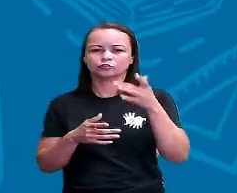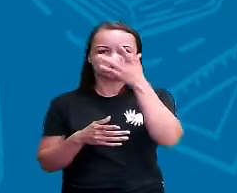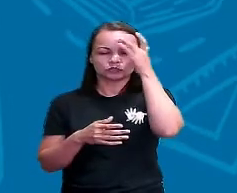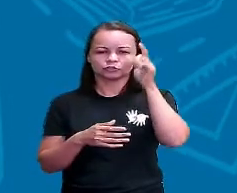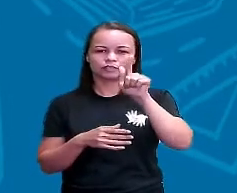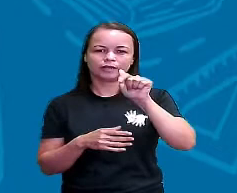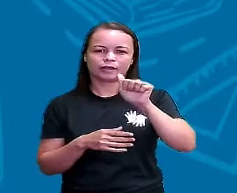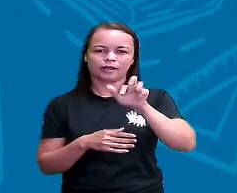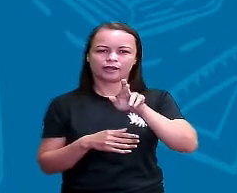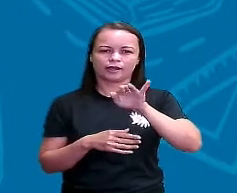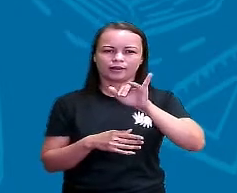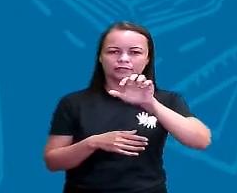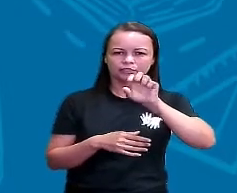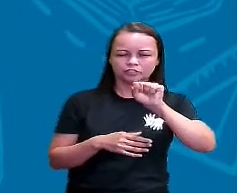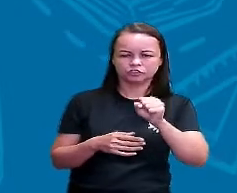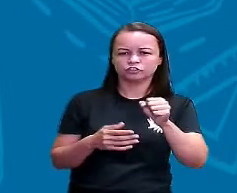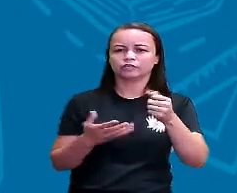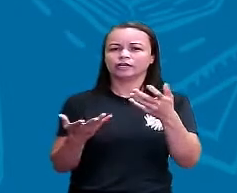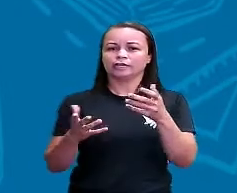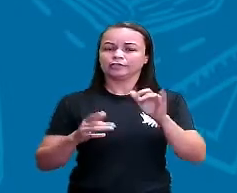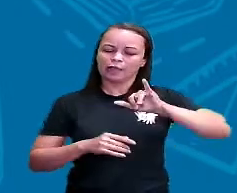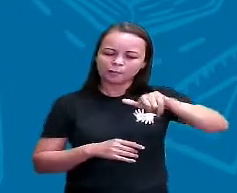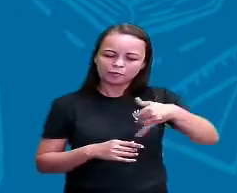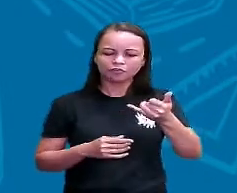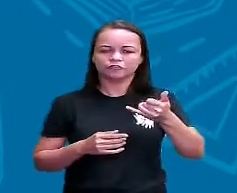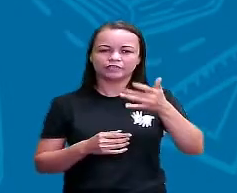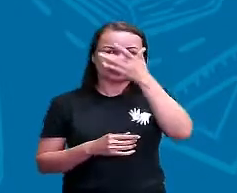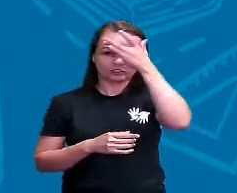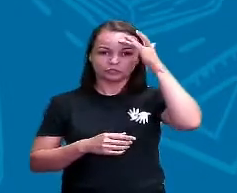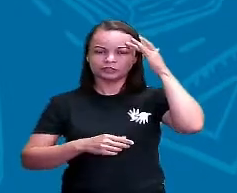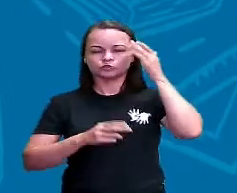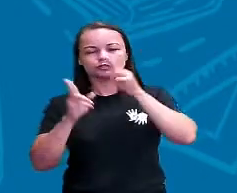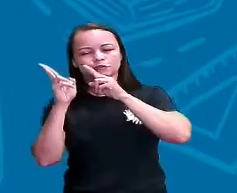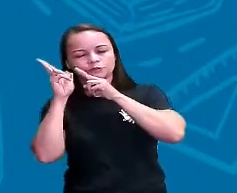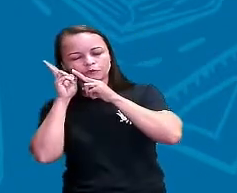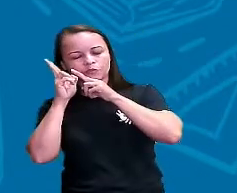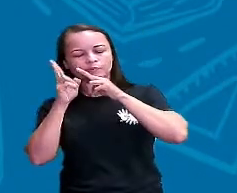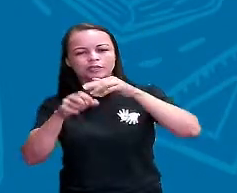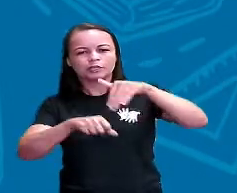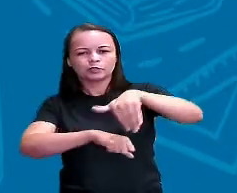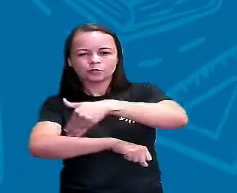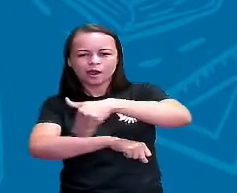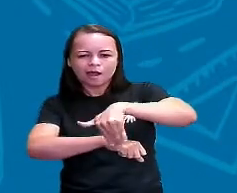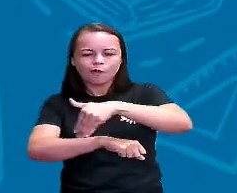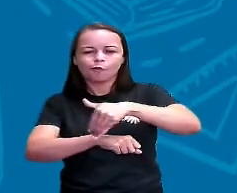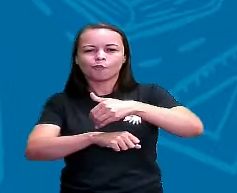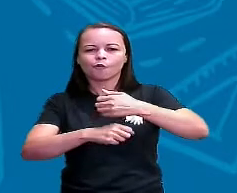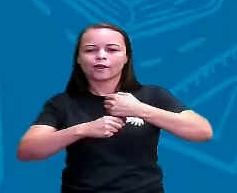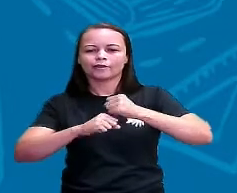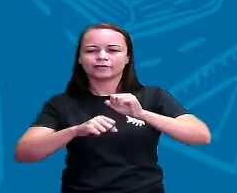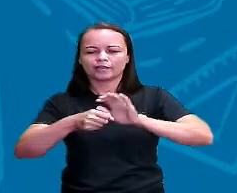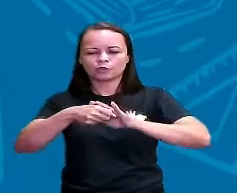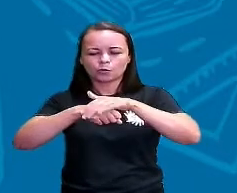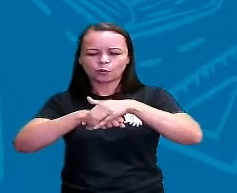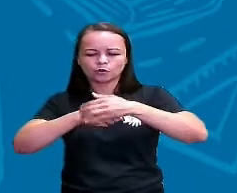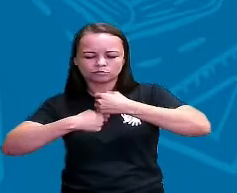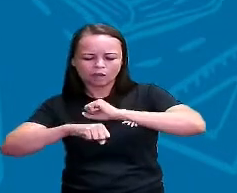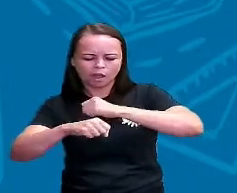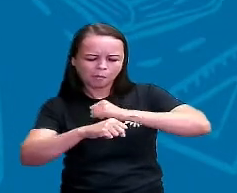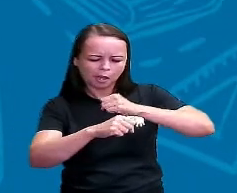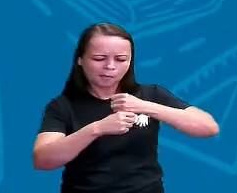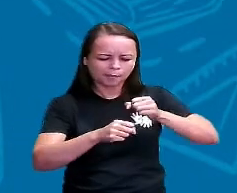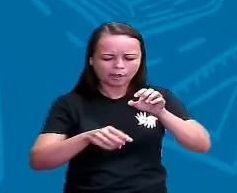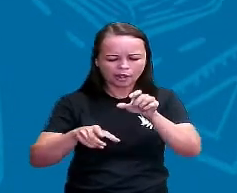aproveitam quando as ruas estão vazias, sem carro, todo mundo está dormindo, para fazer aquela limpeza nas ruas, para quando amanhecer, tá tudo